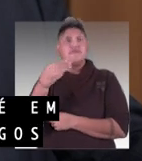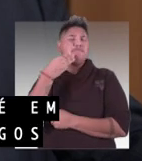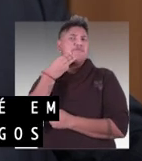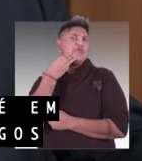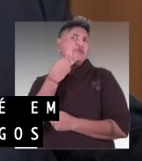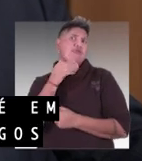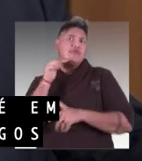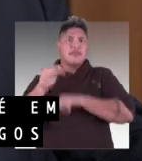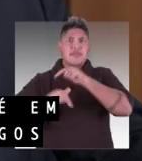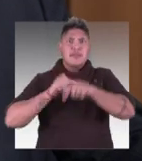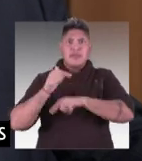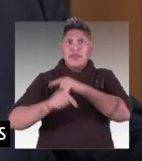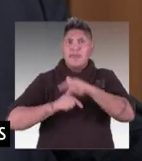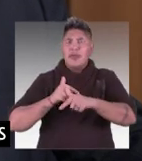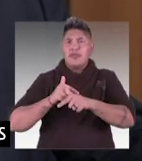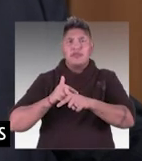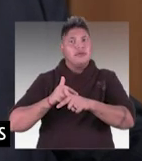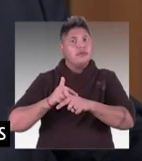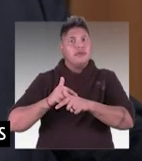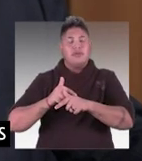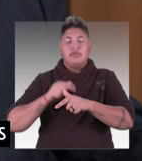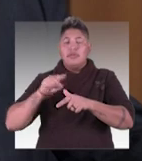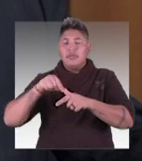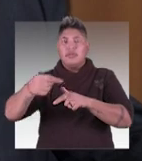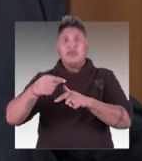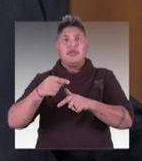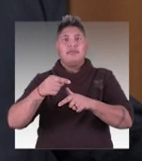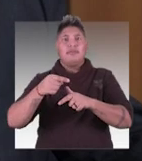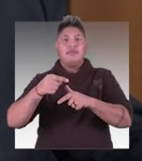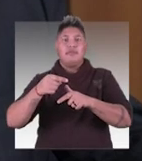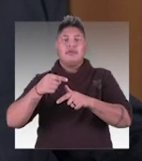empregos imediatamente após